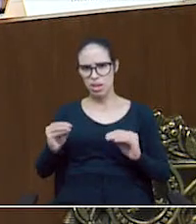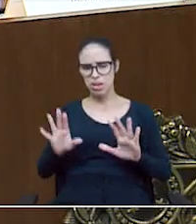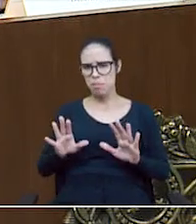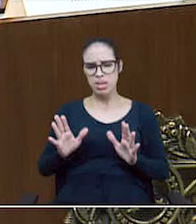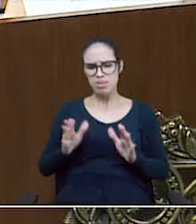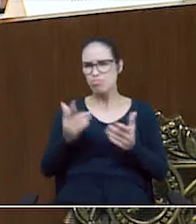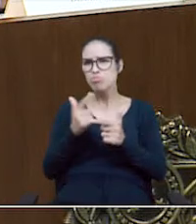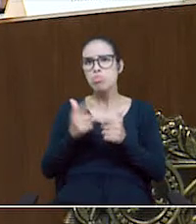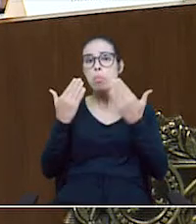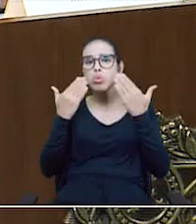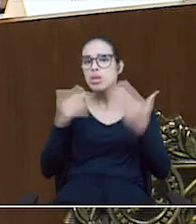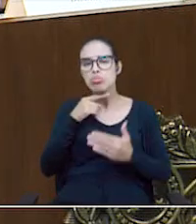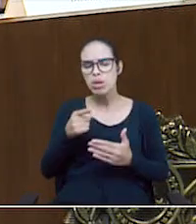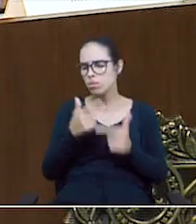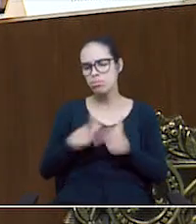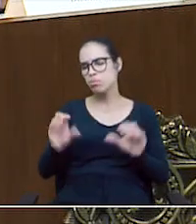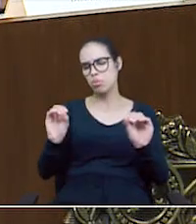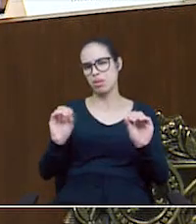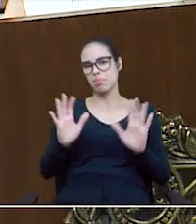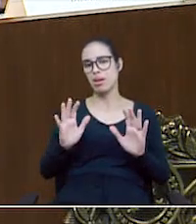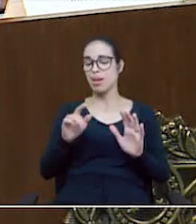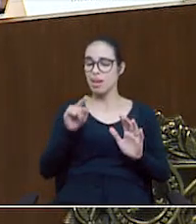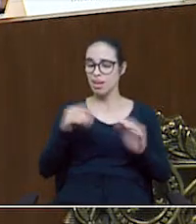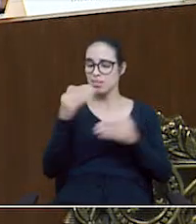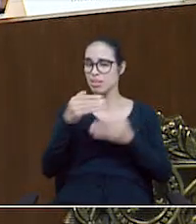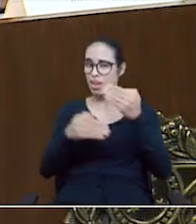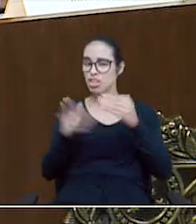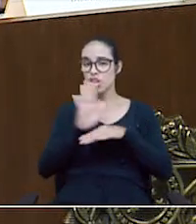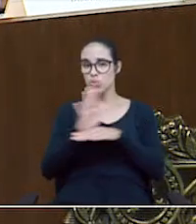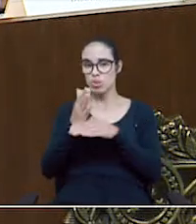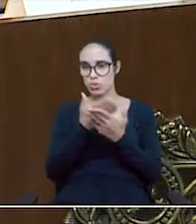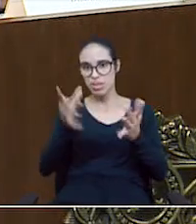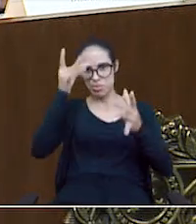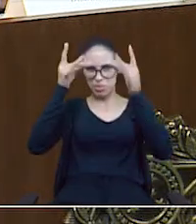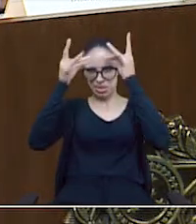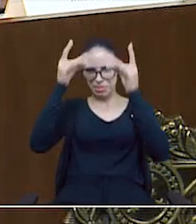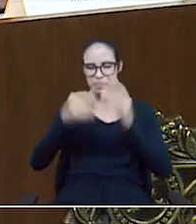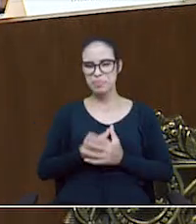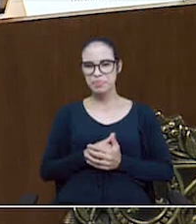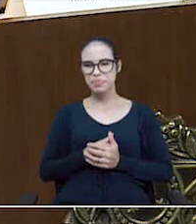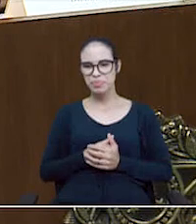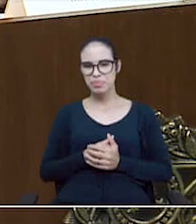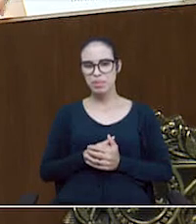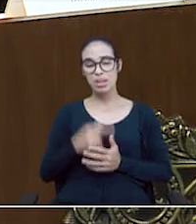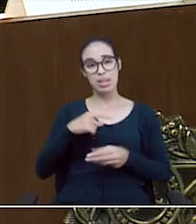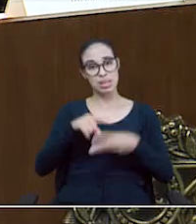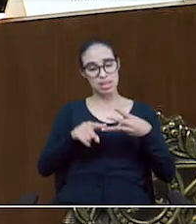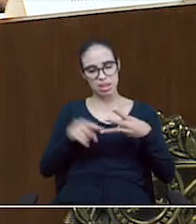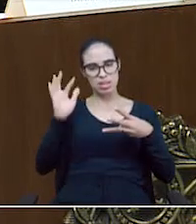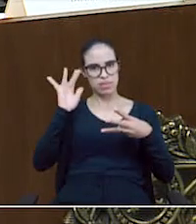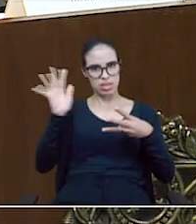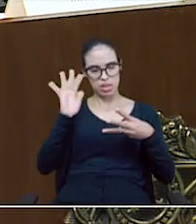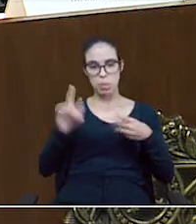eles são didáticos. Mas trazer, eu diria, 3 eixos de reflexões. O primeiro deles é o que